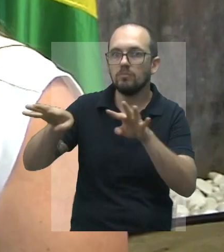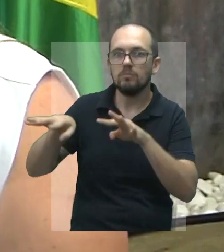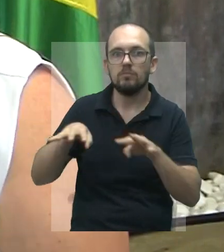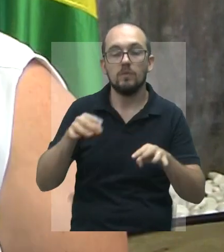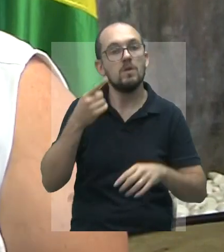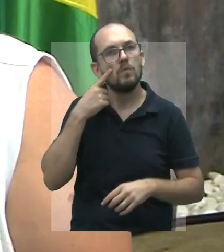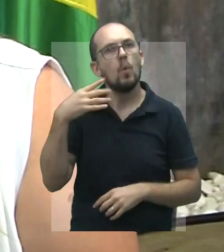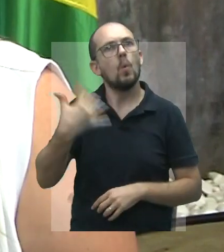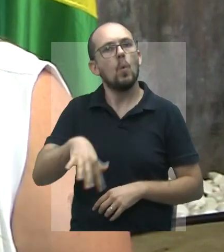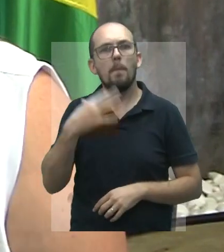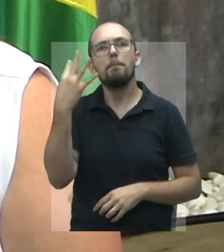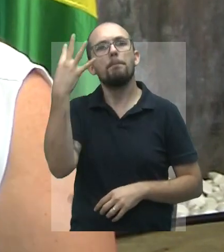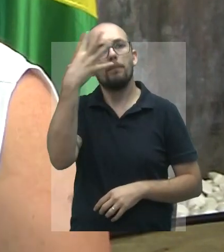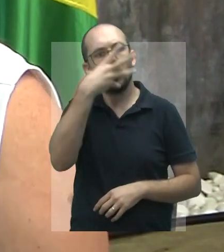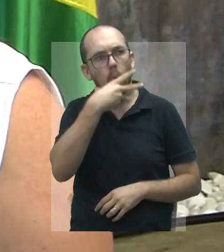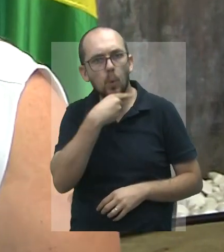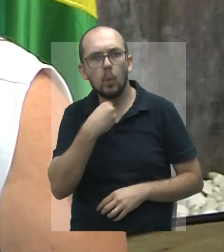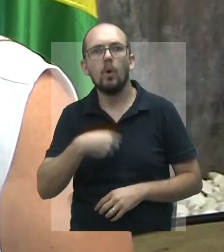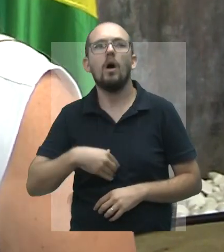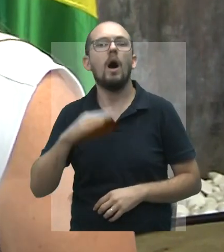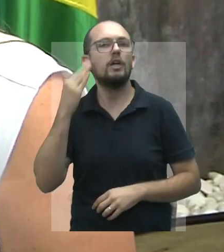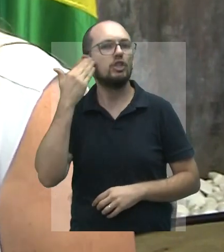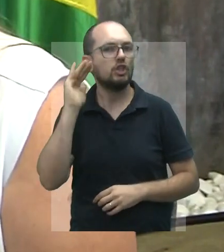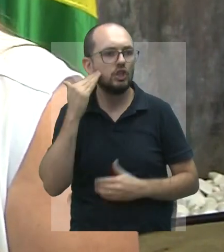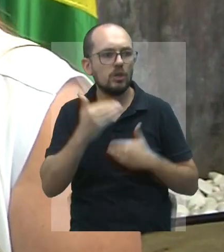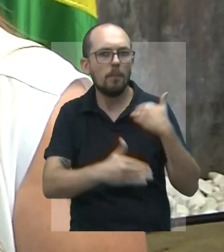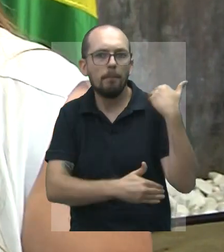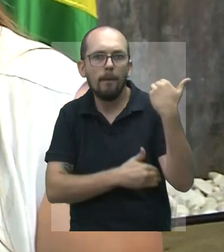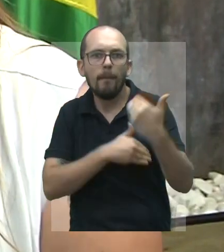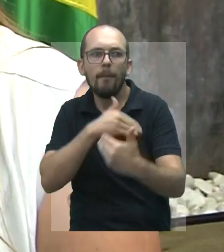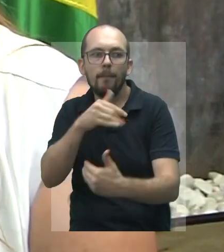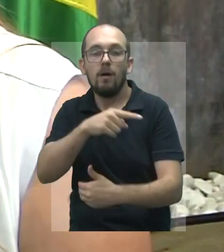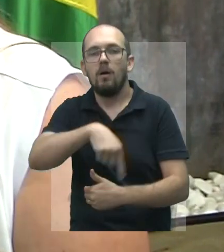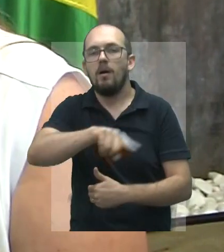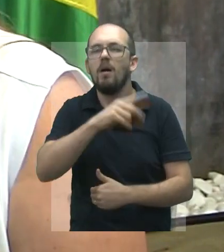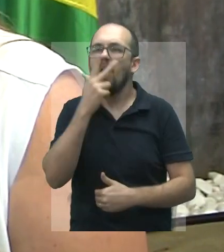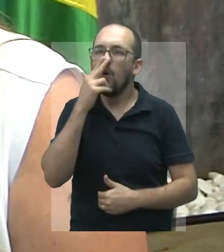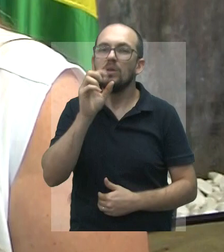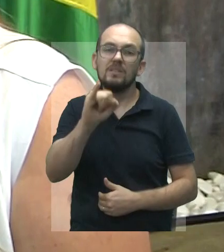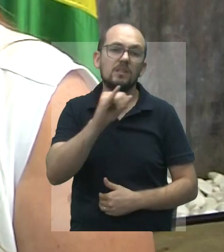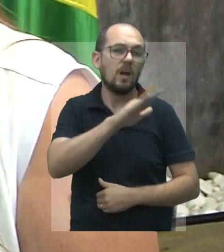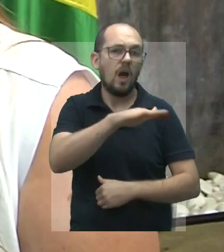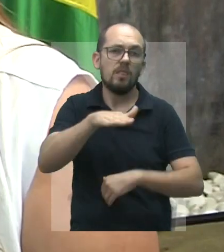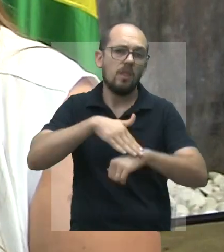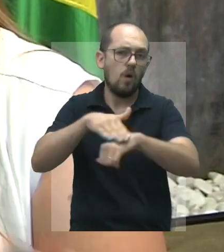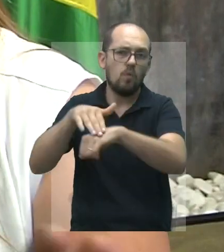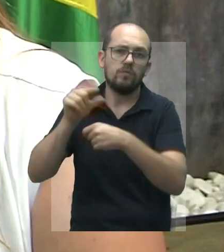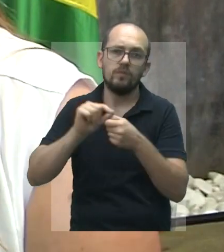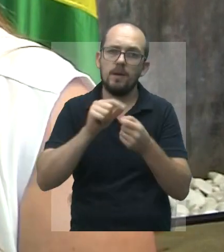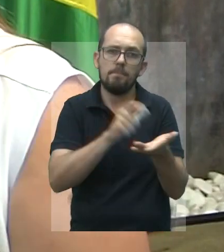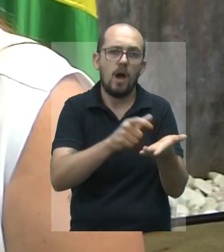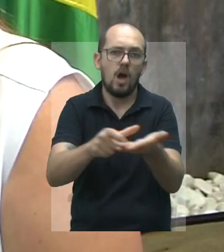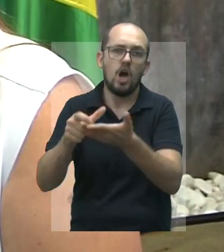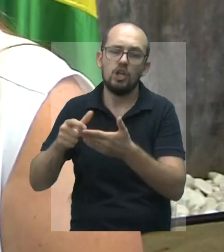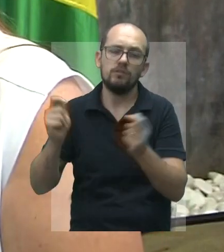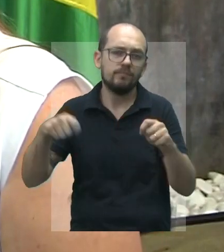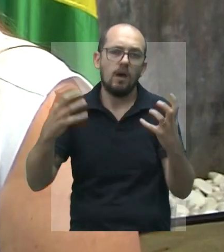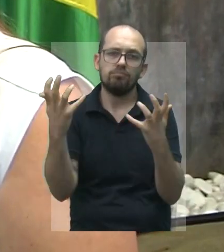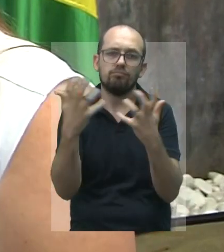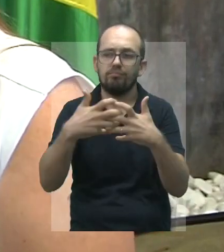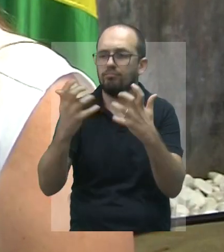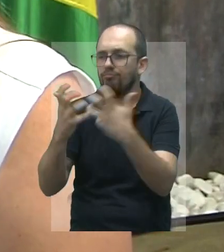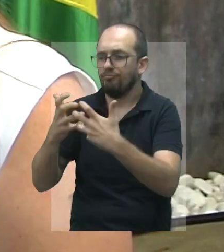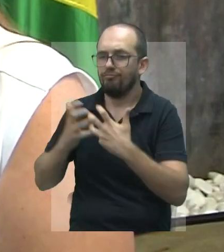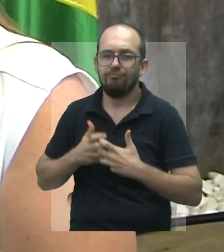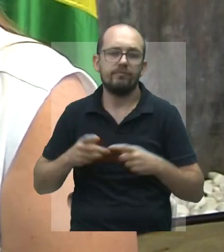olha como é bonito, como que a coisa acontece. Então eu acho que se cada um fizer a parte dele, tudo se encaixa, tudo dá